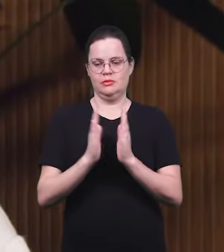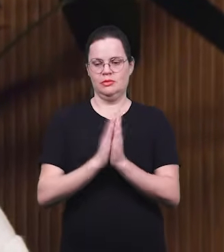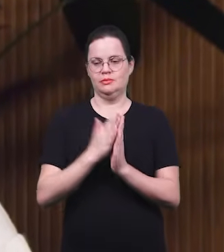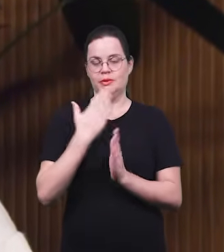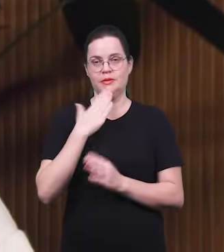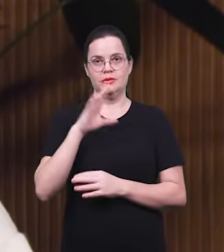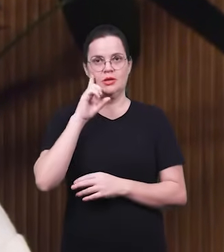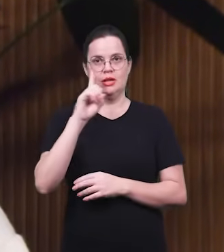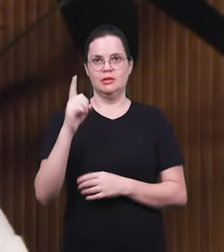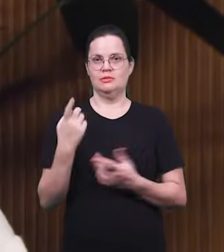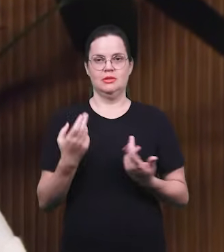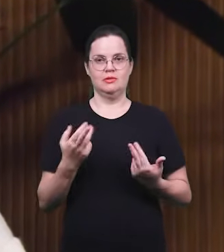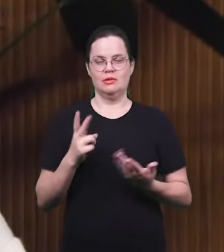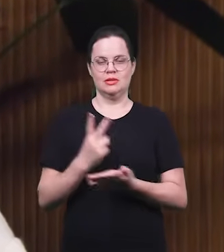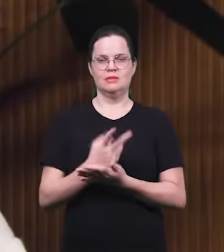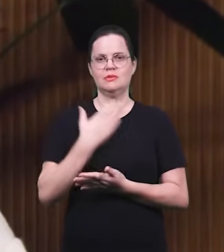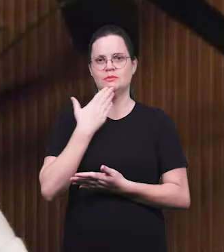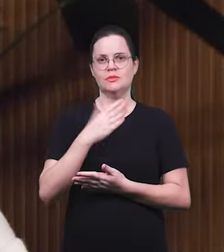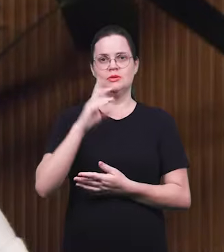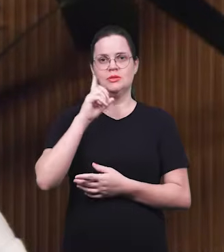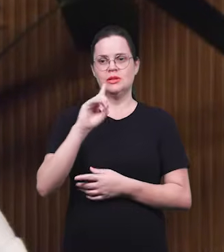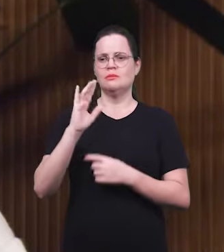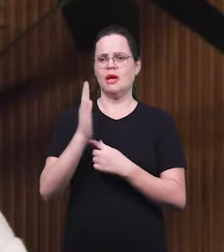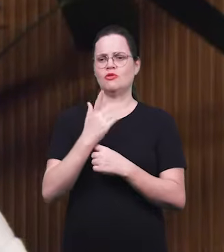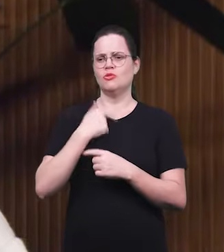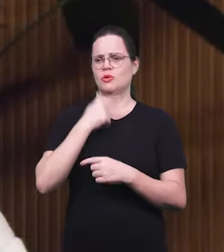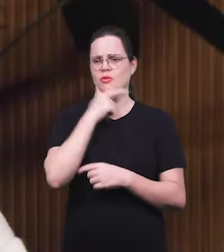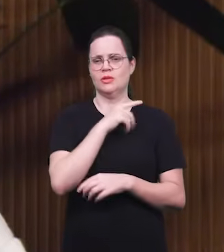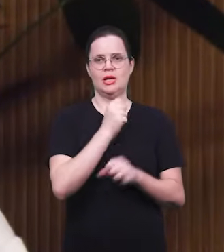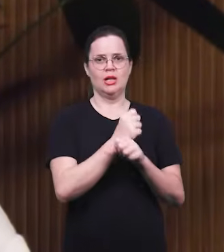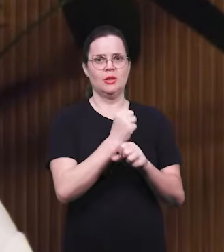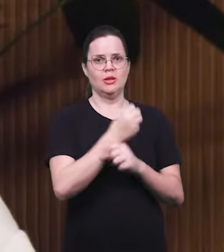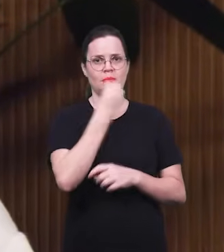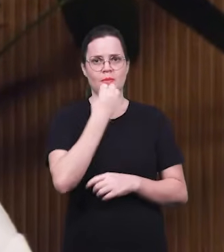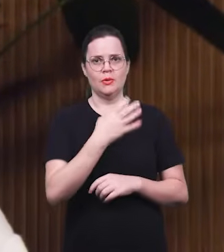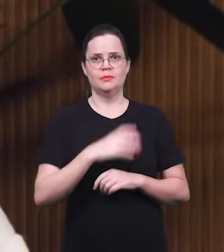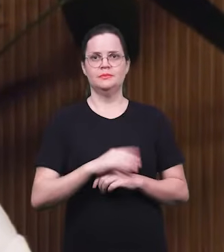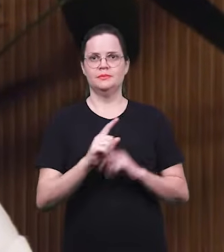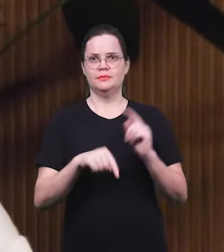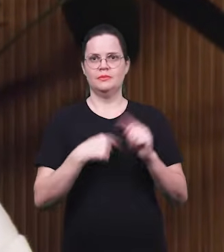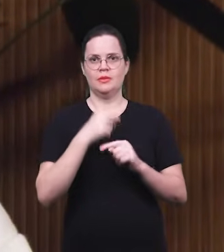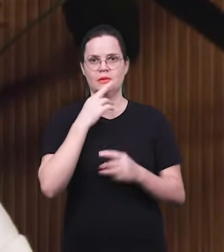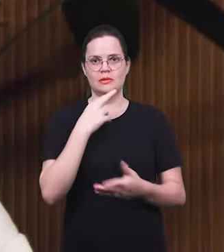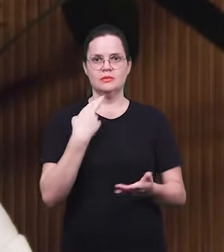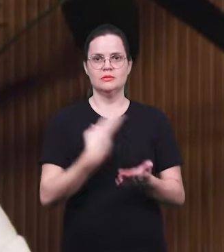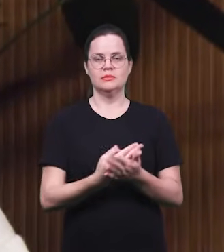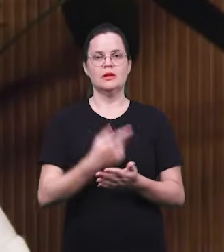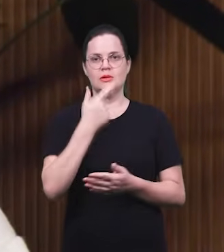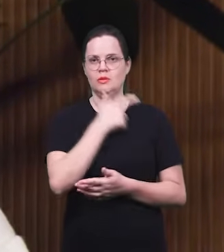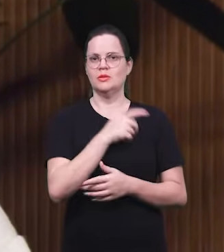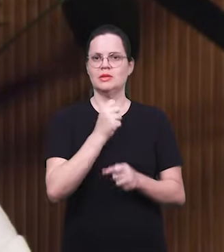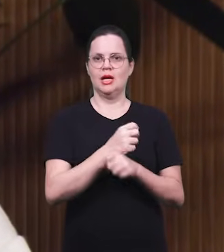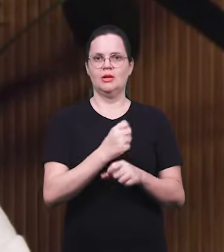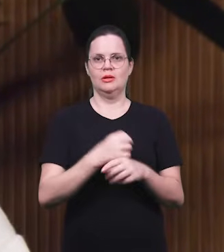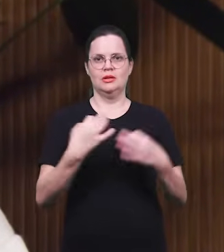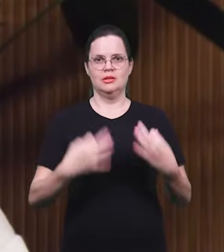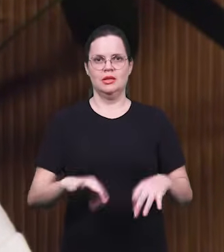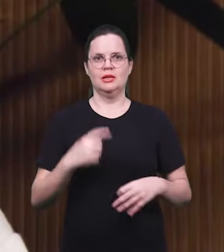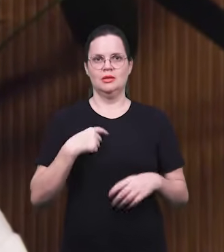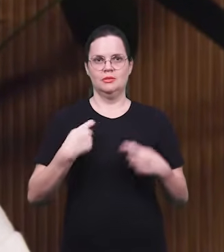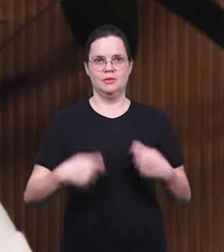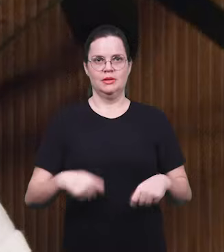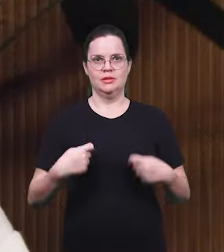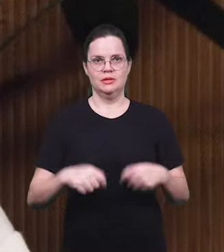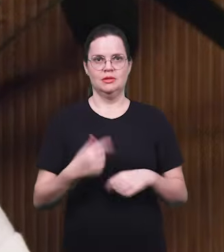orei a Deus, igual eu sempre faço, pedindo para Ele me dar uma nota boa. Aí chegou o resultado, eu tirei a nota que eu